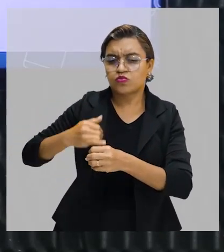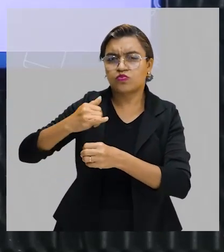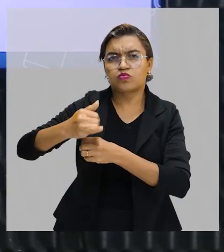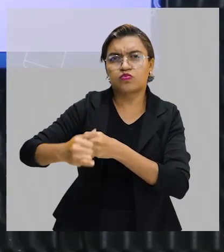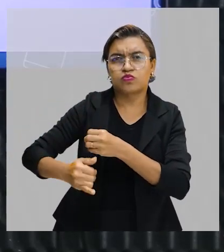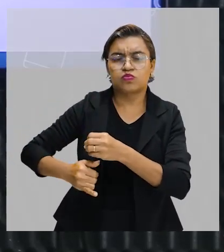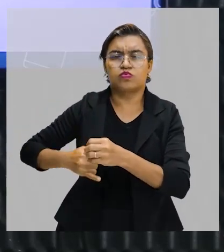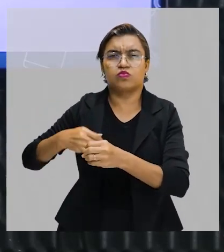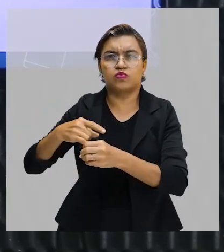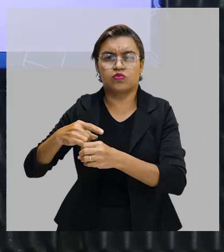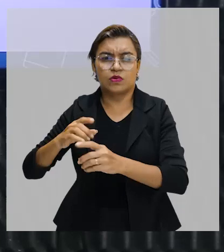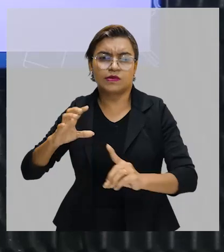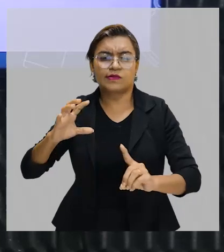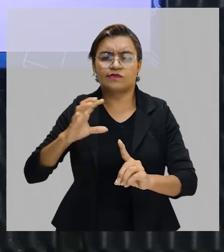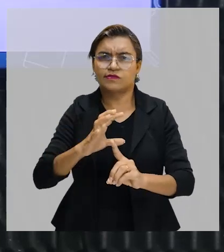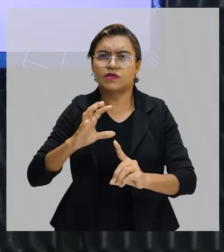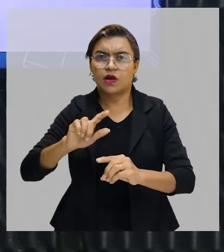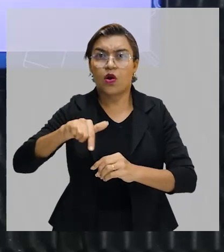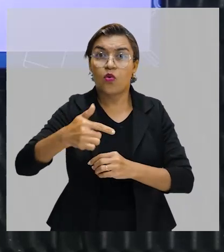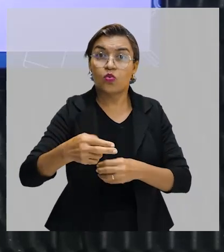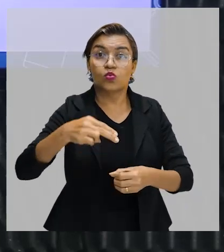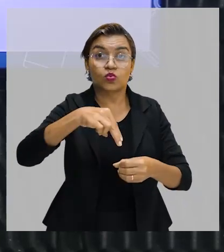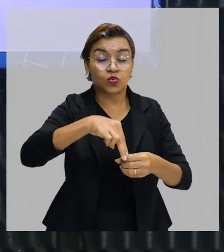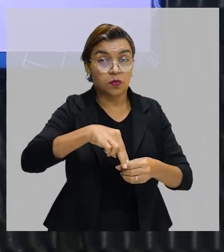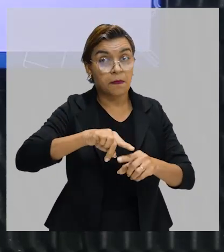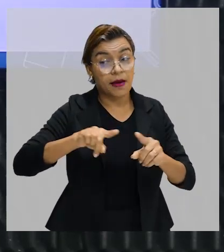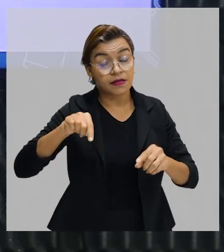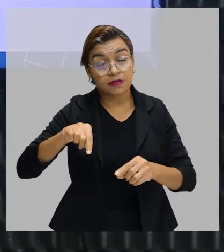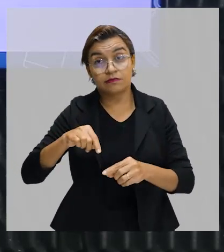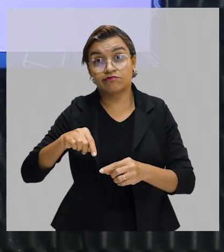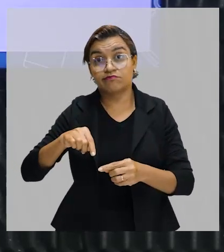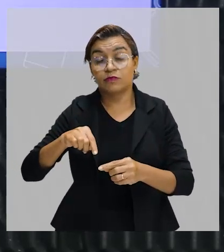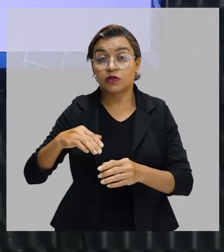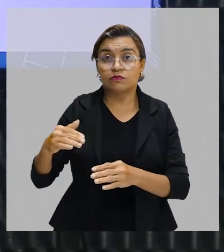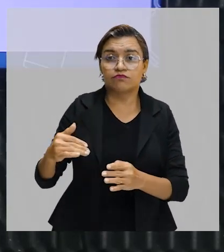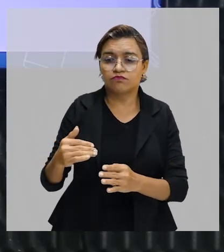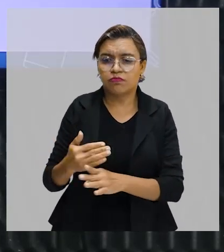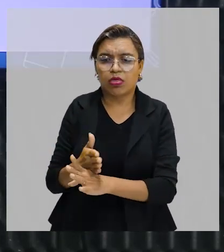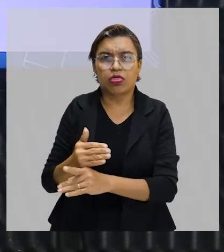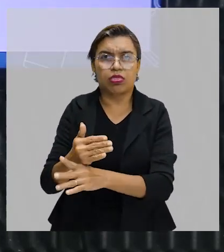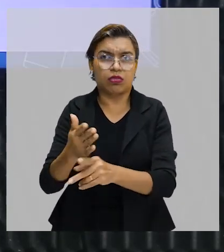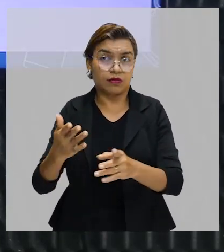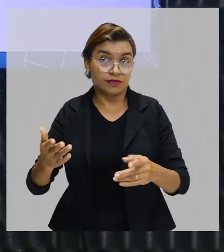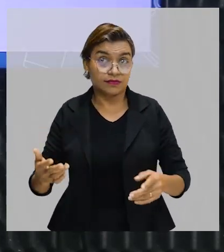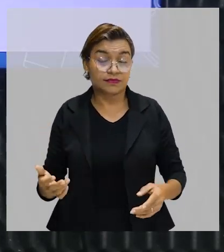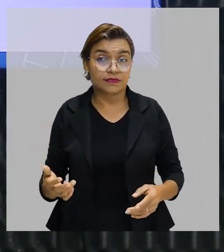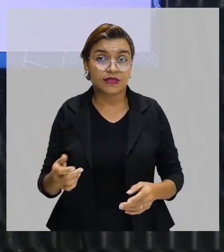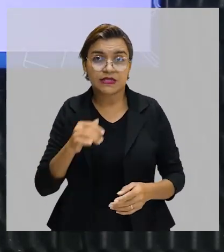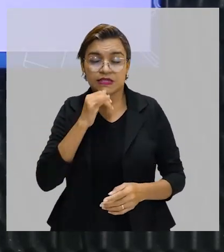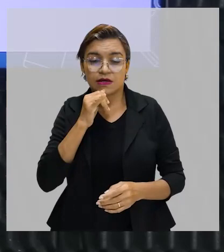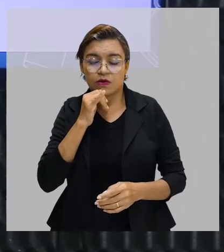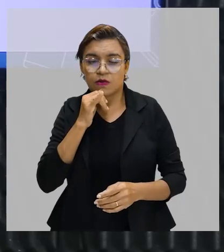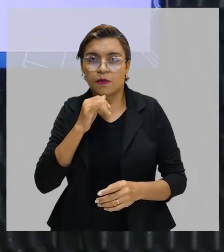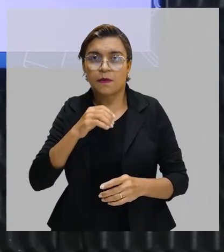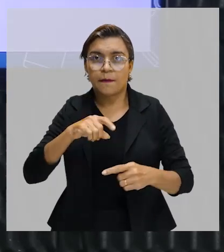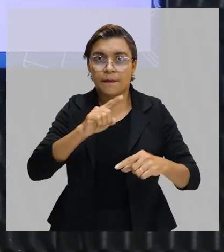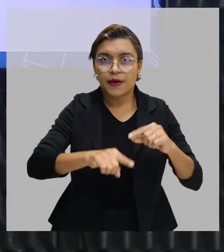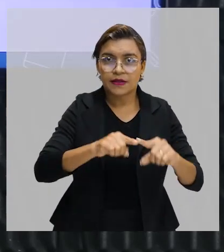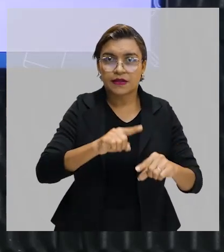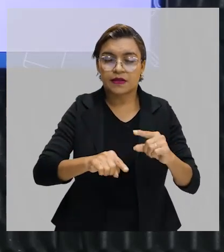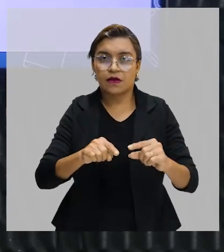com eles? Eles vão atacar outros núcleos, mas eles também podem se perder, certo? Então, vai rodear por um material que vai